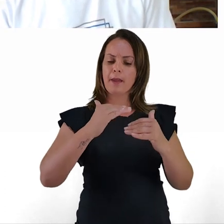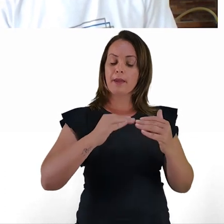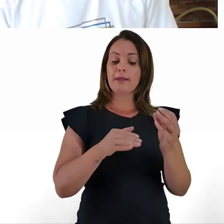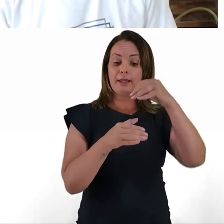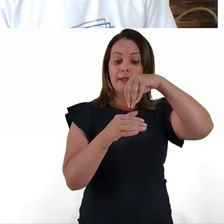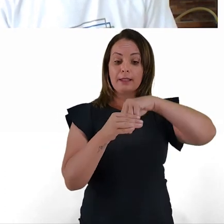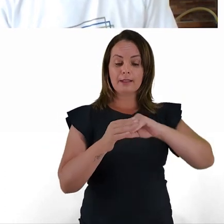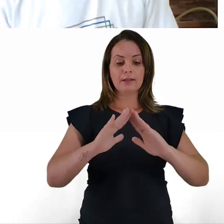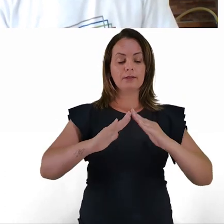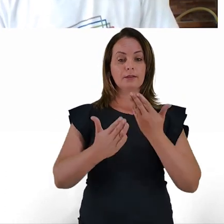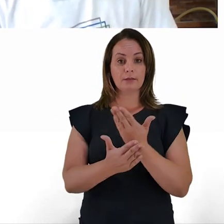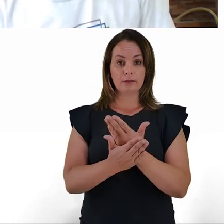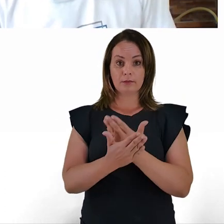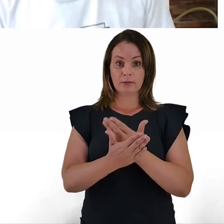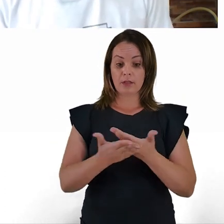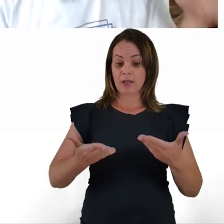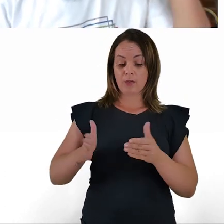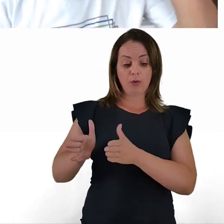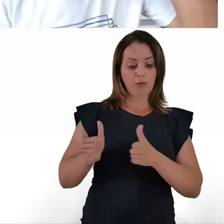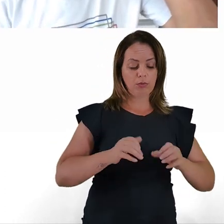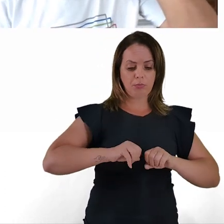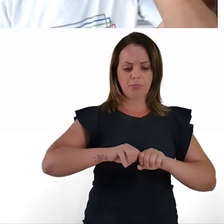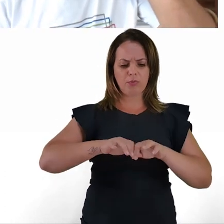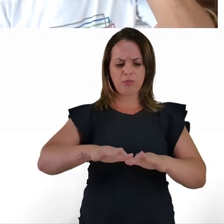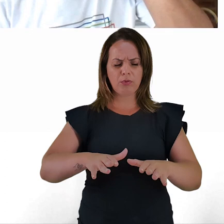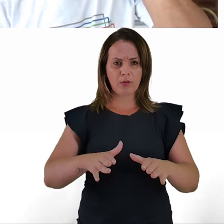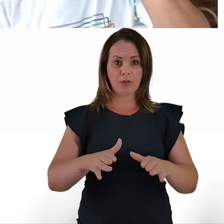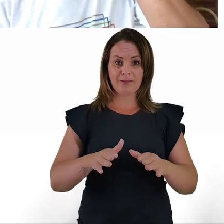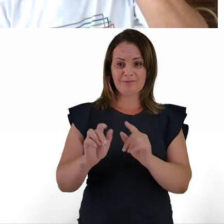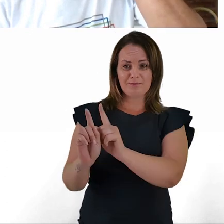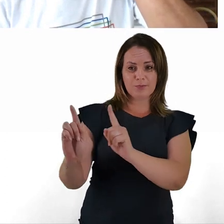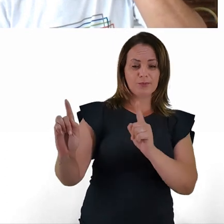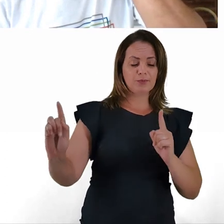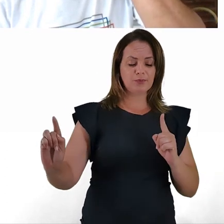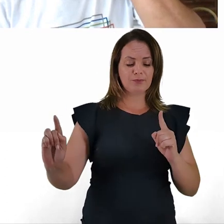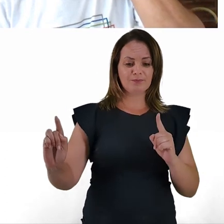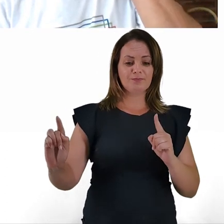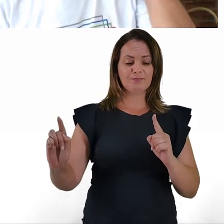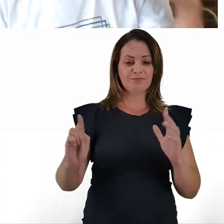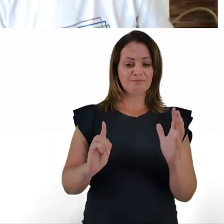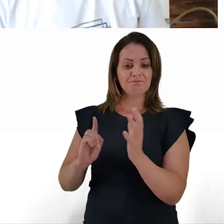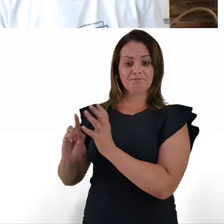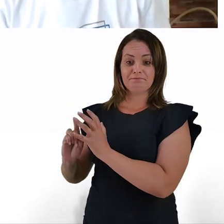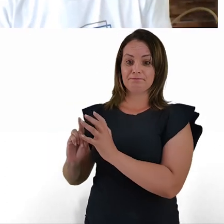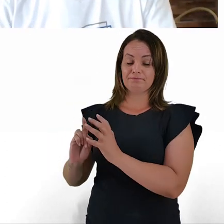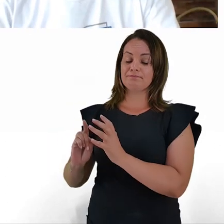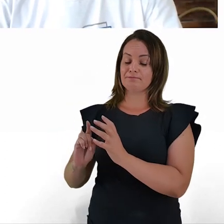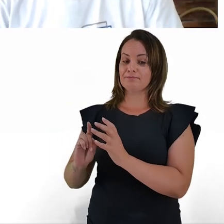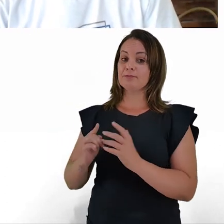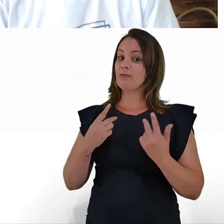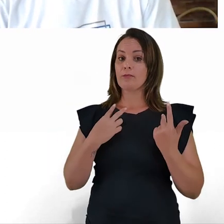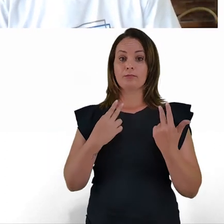escolas. E durante a pandemia, né, com a chegada desse isolamento social, dessa quarentena, a coisa não foi diferente,